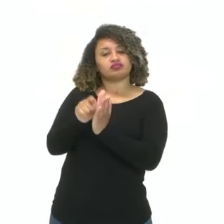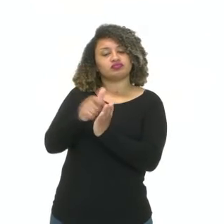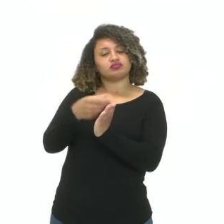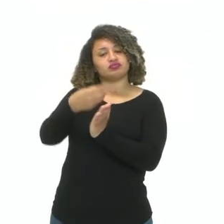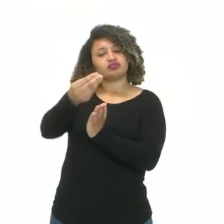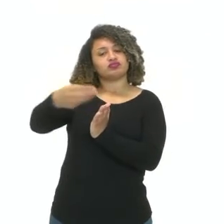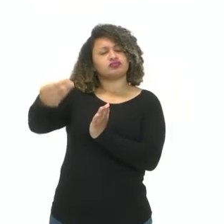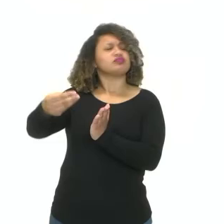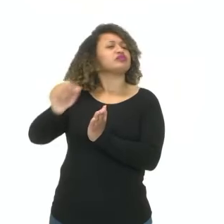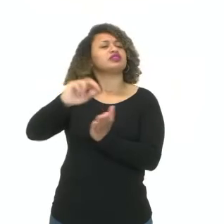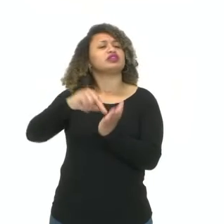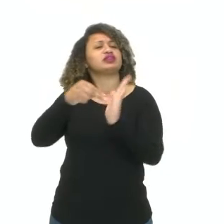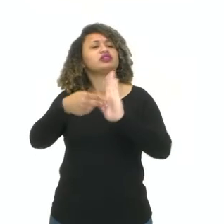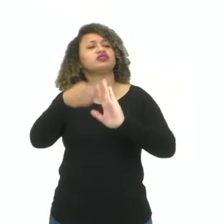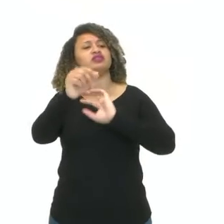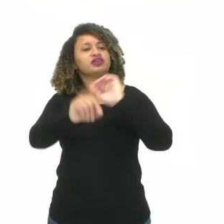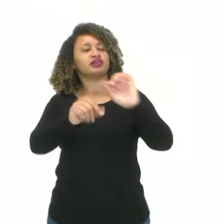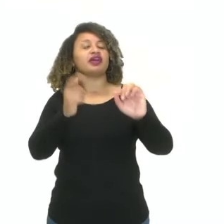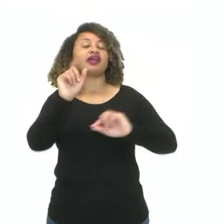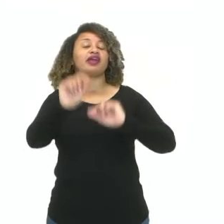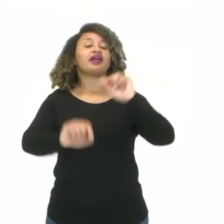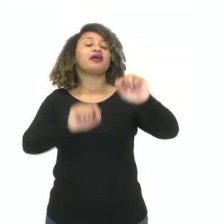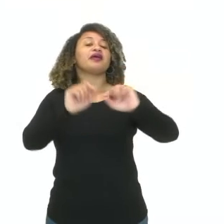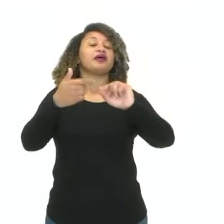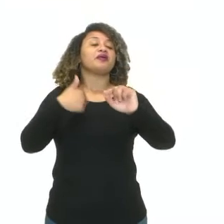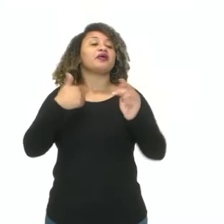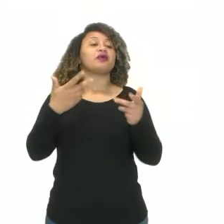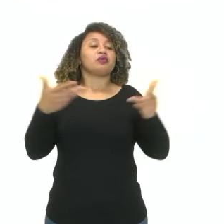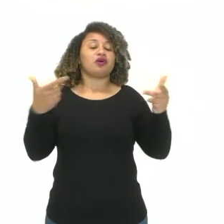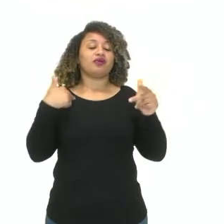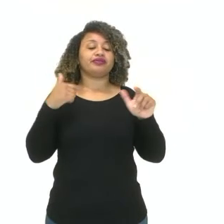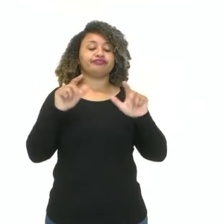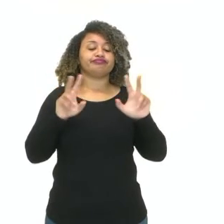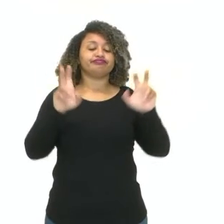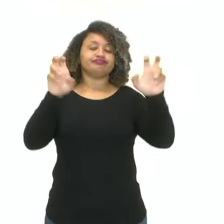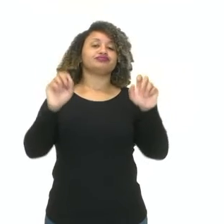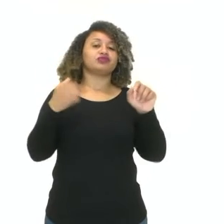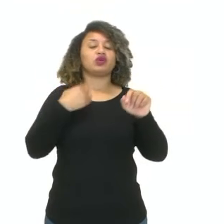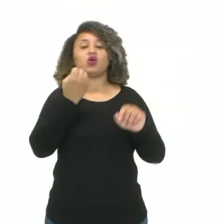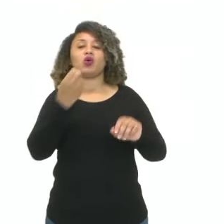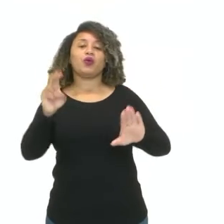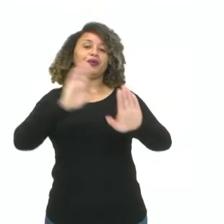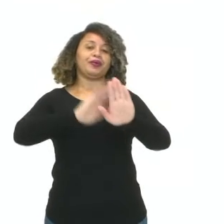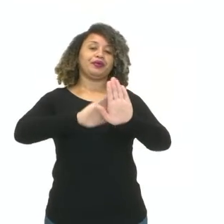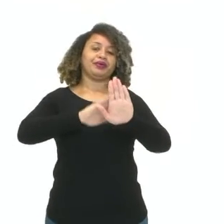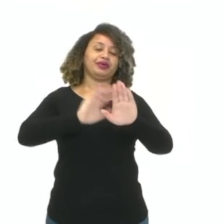a um discurso de quem faz apologia a alguma causa ou ideologia.